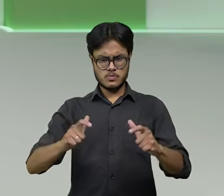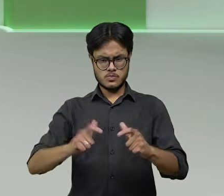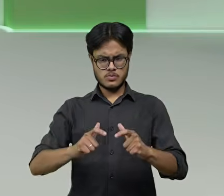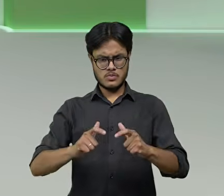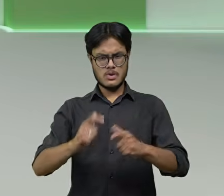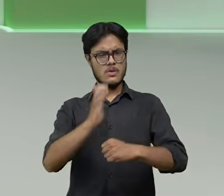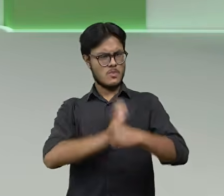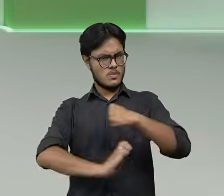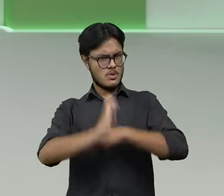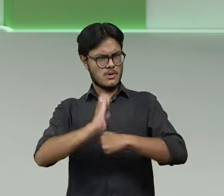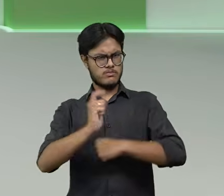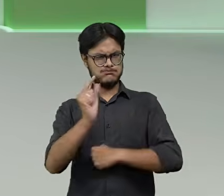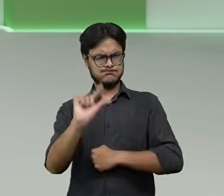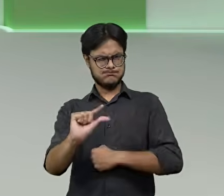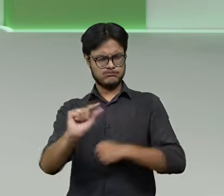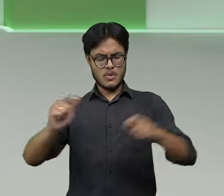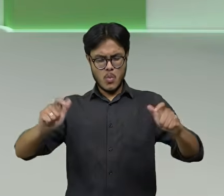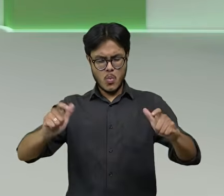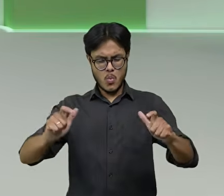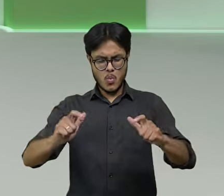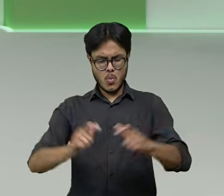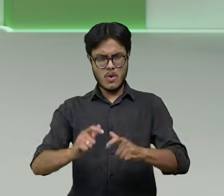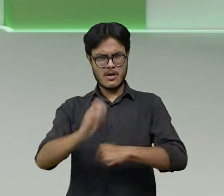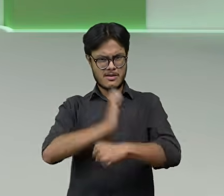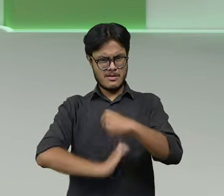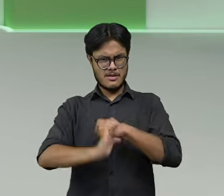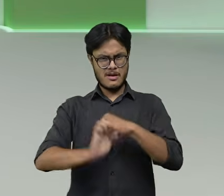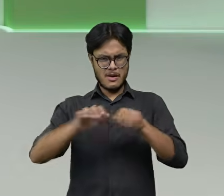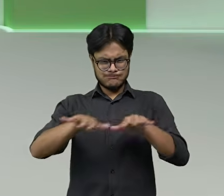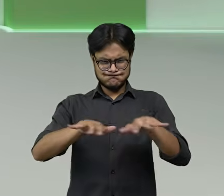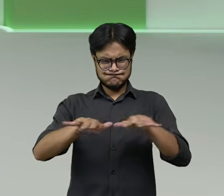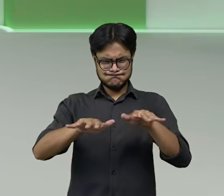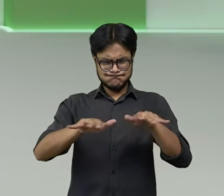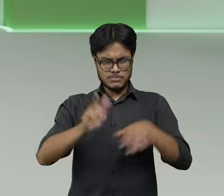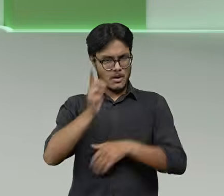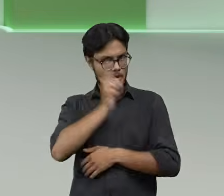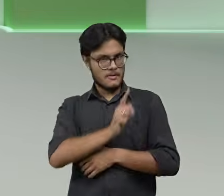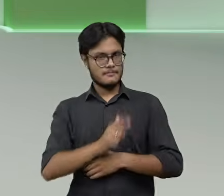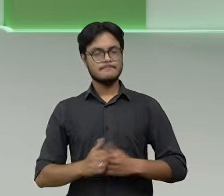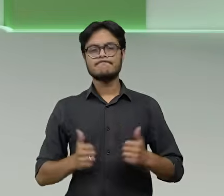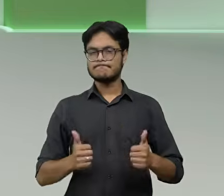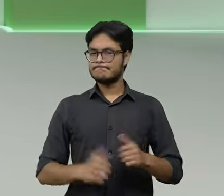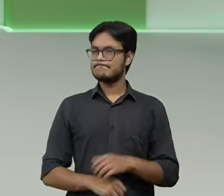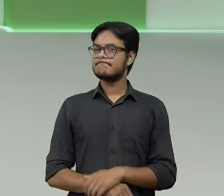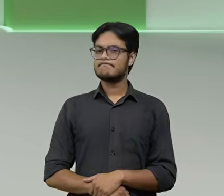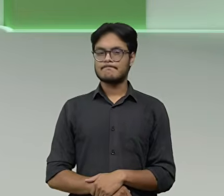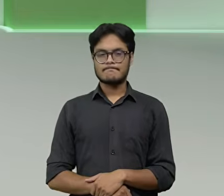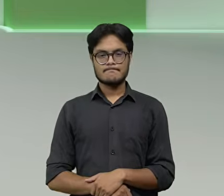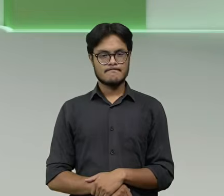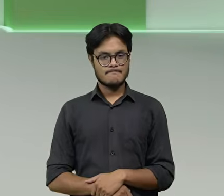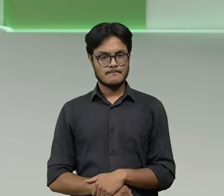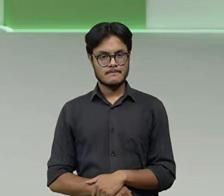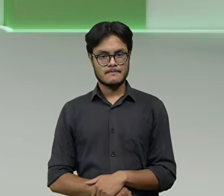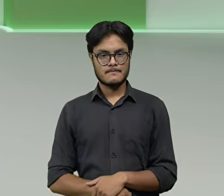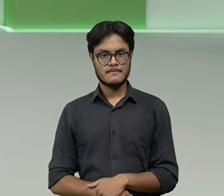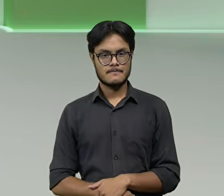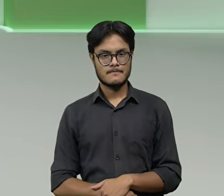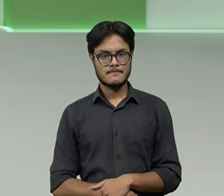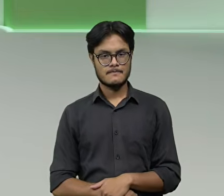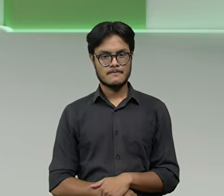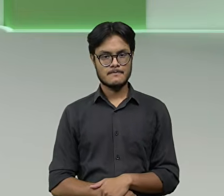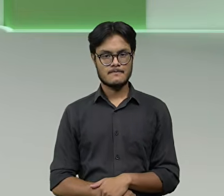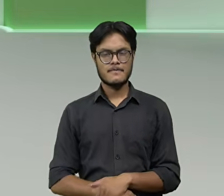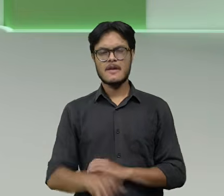vão ter pouco espaço para se desviar das impurezas dentro do condutor. Você consegue ligar